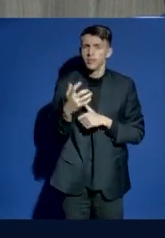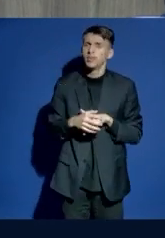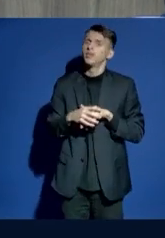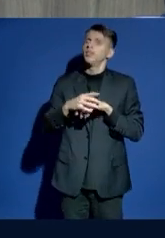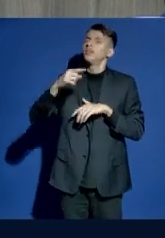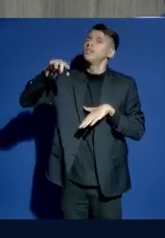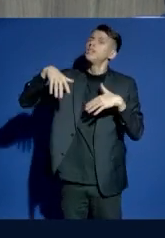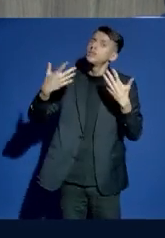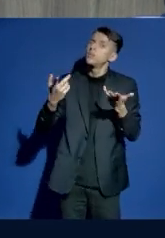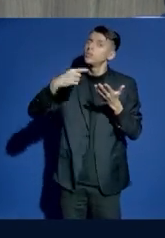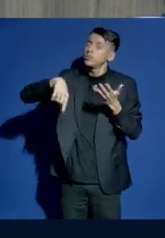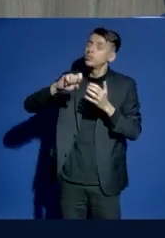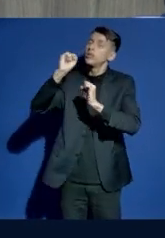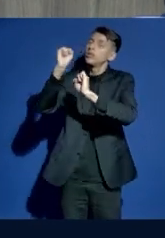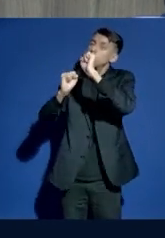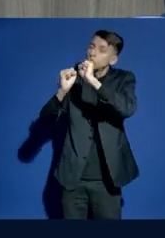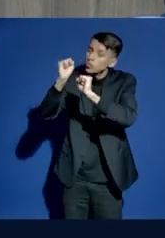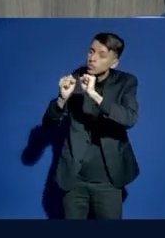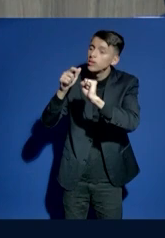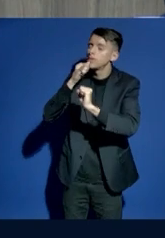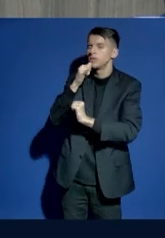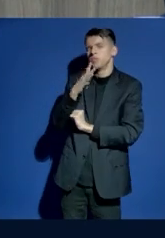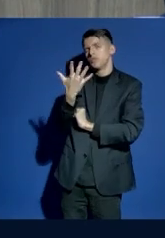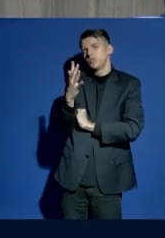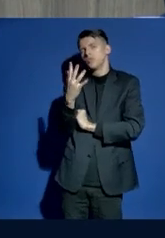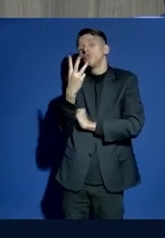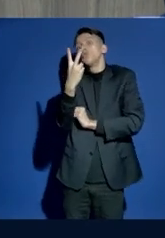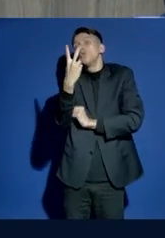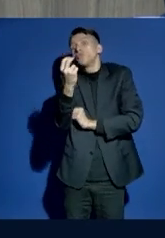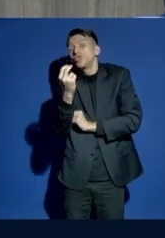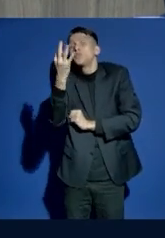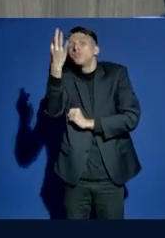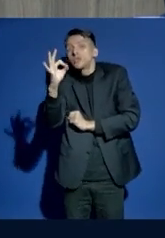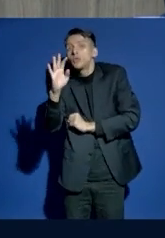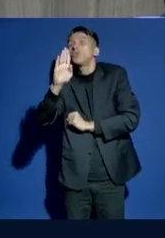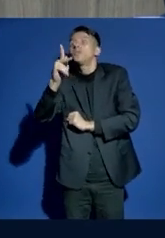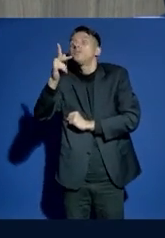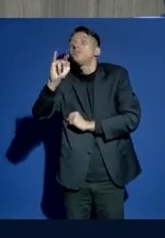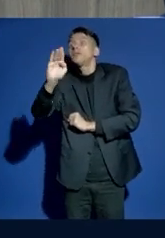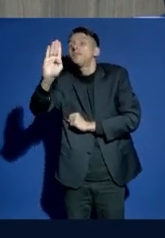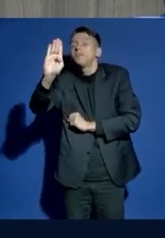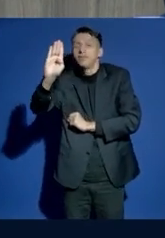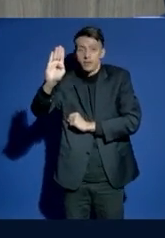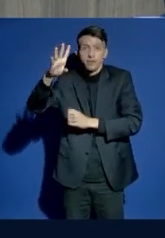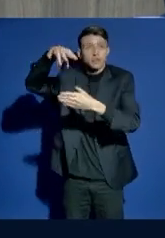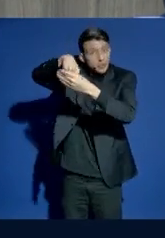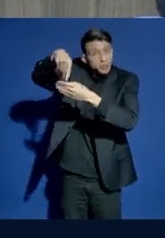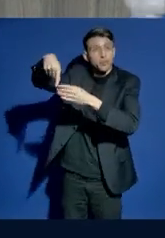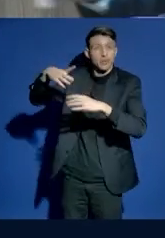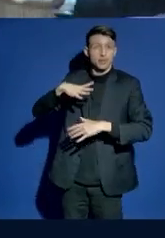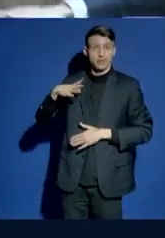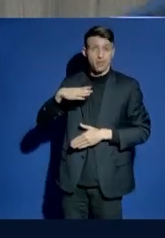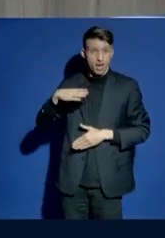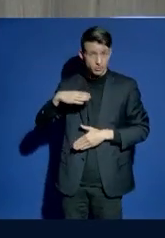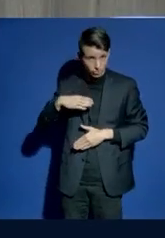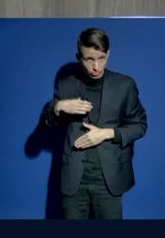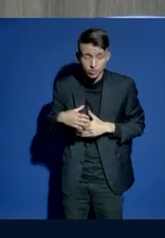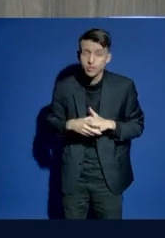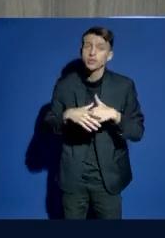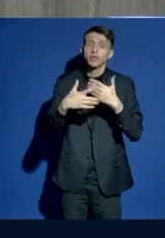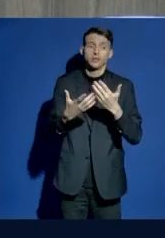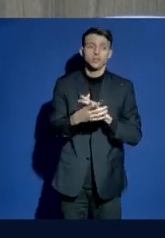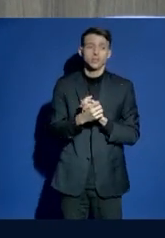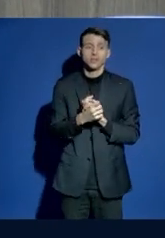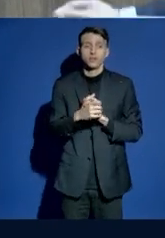indústria, direta e indiretamente, é responsável por quase 20% do PIB. E isso, nós temos mais de 50 usinas de